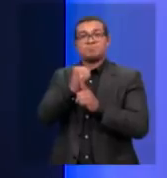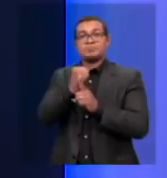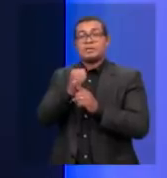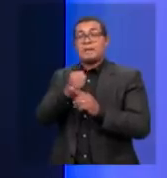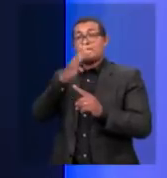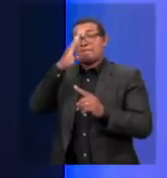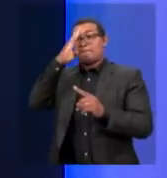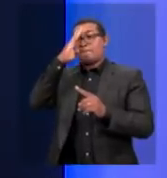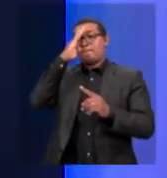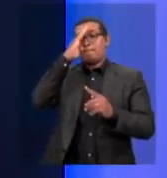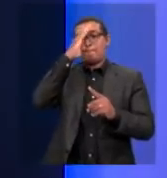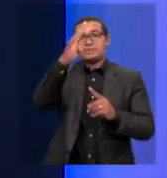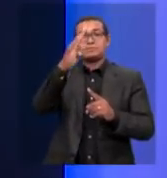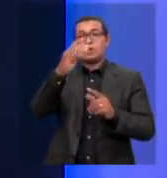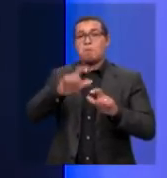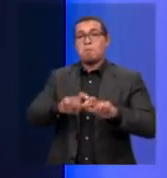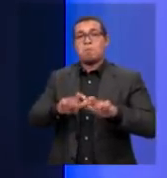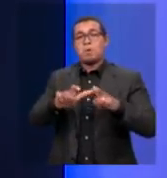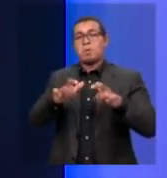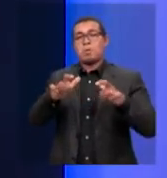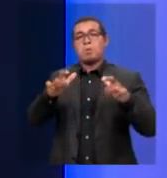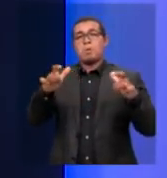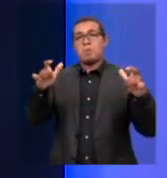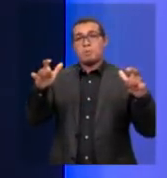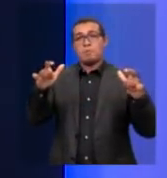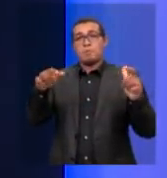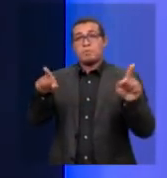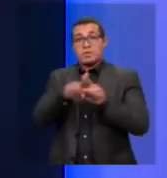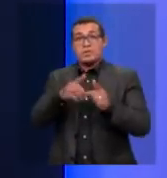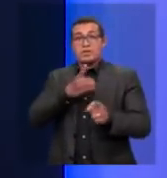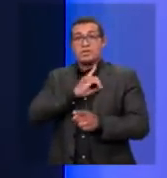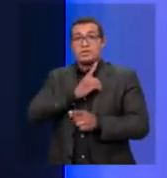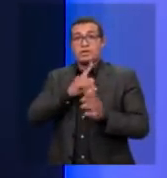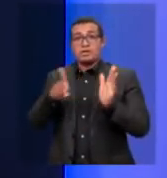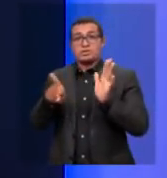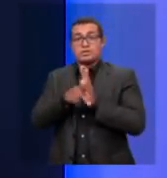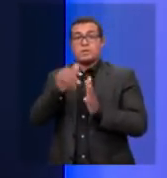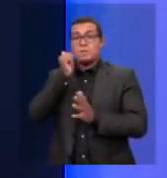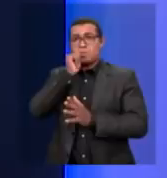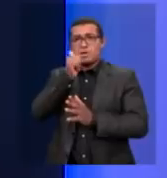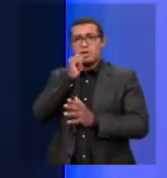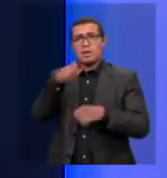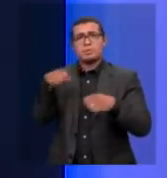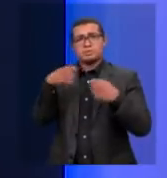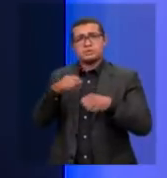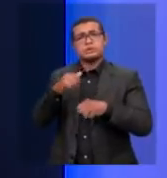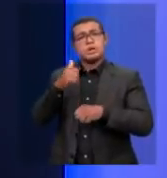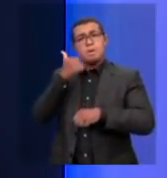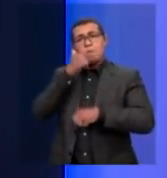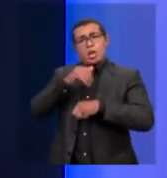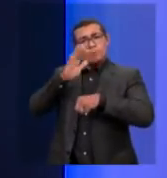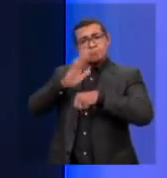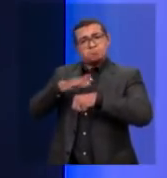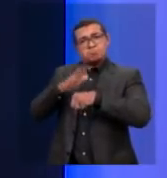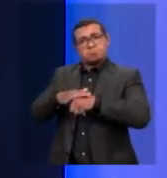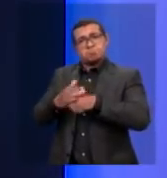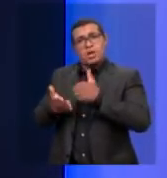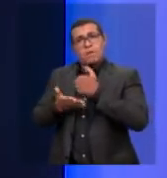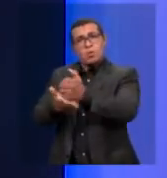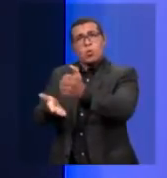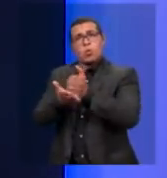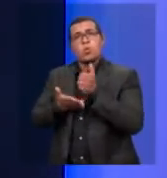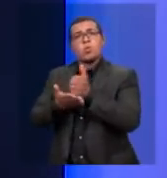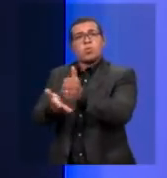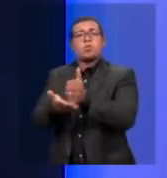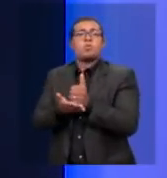as delegacias de mulheres precisa que sejam atendidas por mulheres essa é uma das nossas propostas mas também queremos